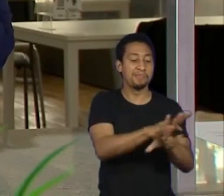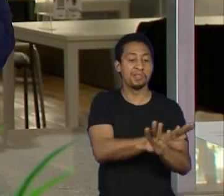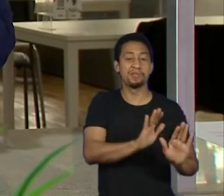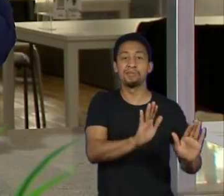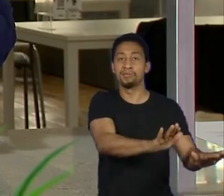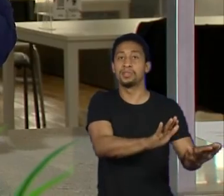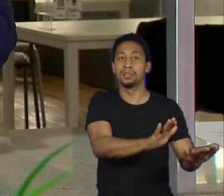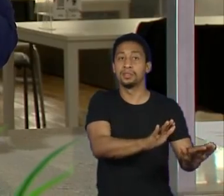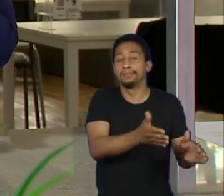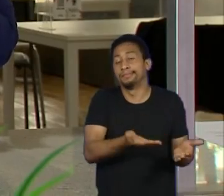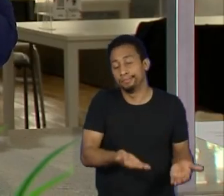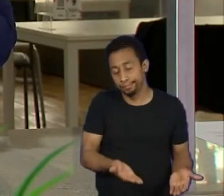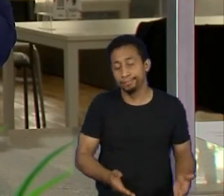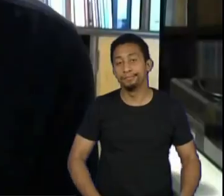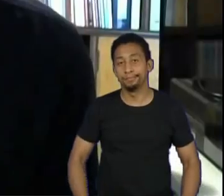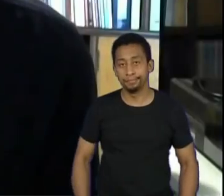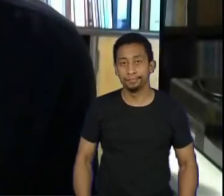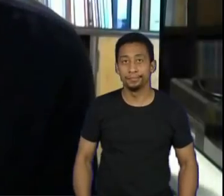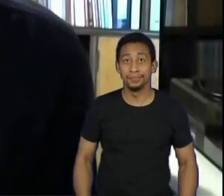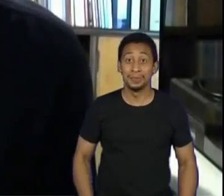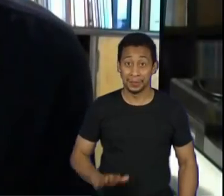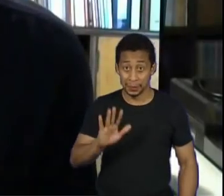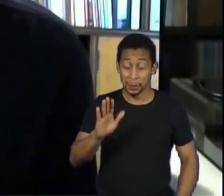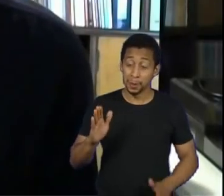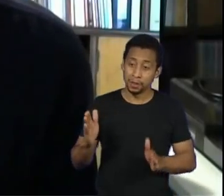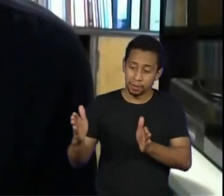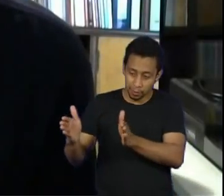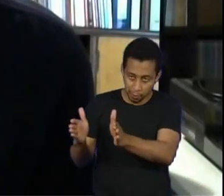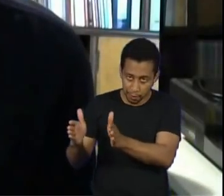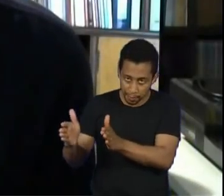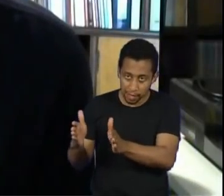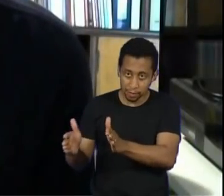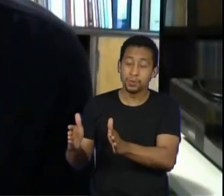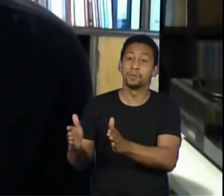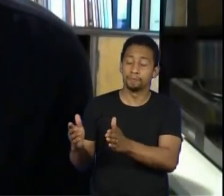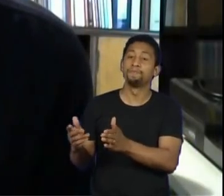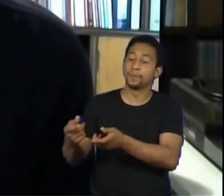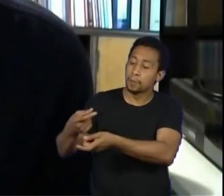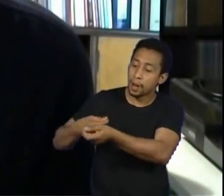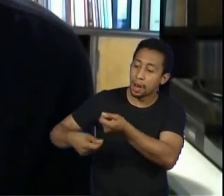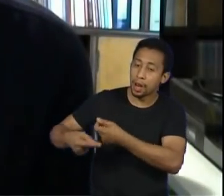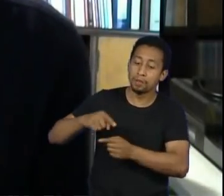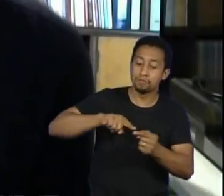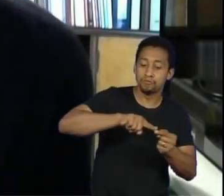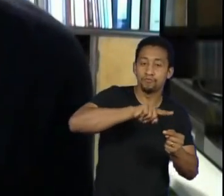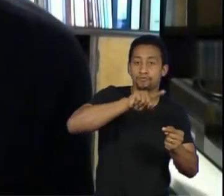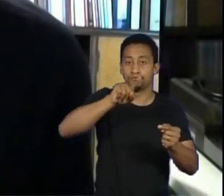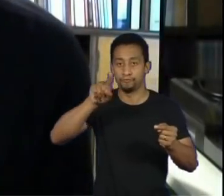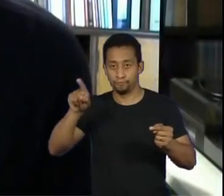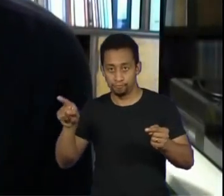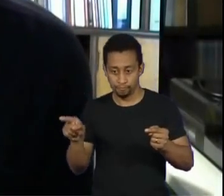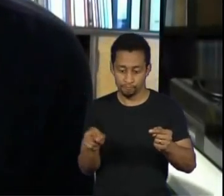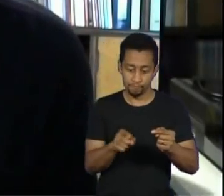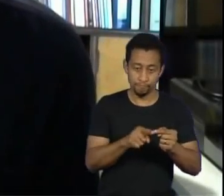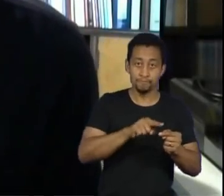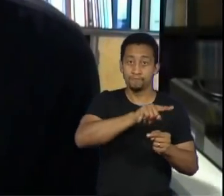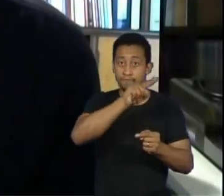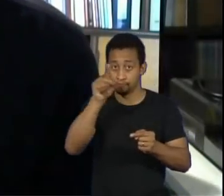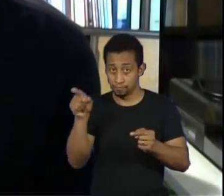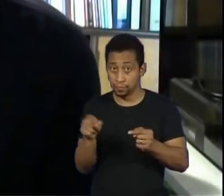depois ser descartada. Num primeiro momento, a economia circular ela pretende consertar esse problema do